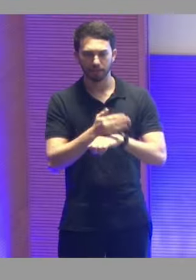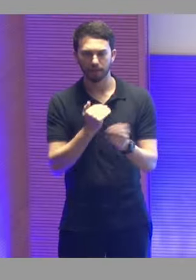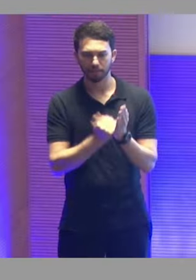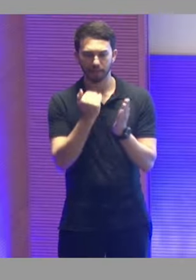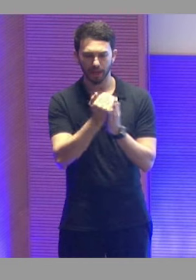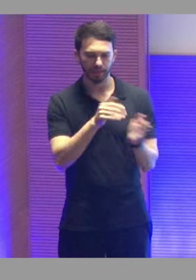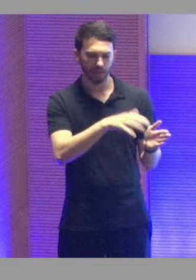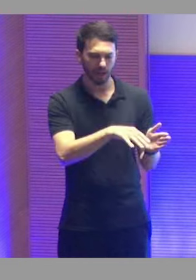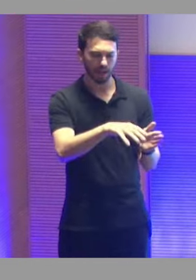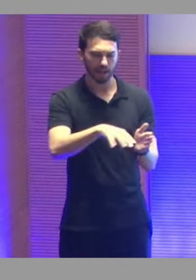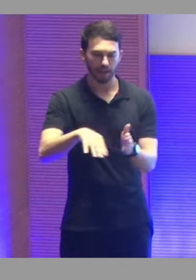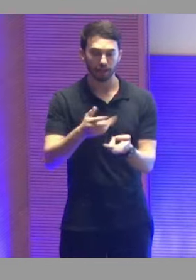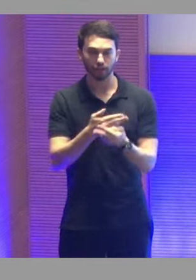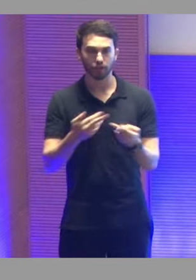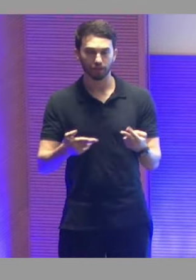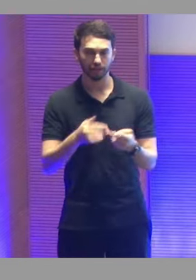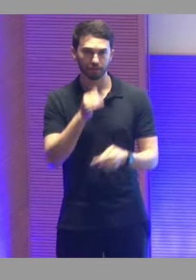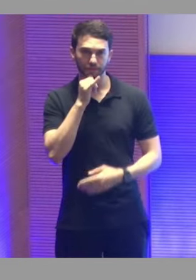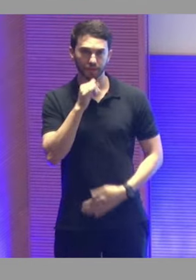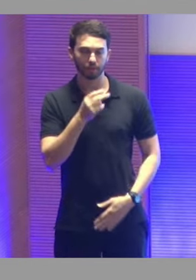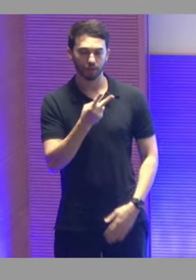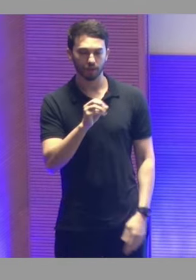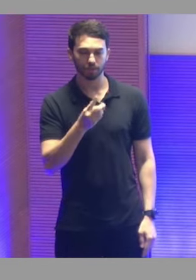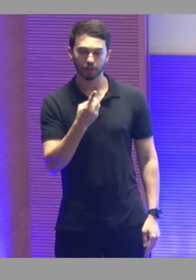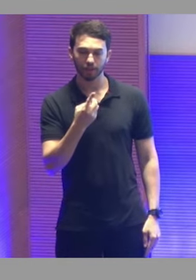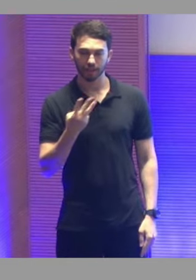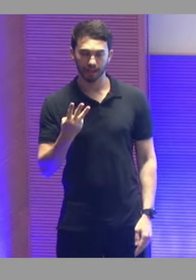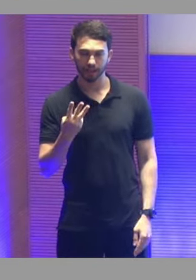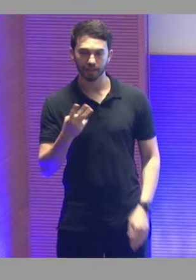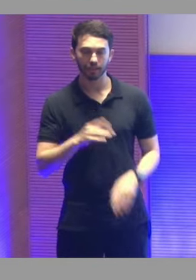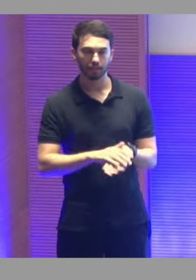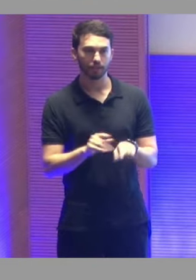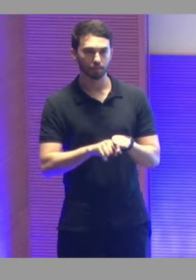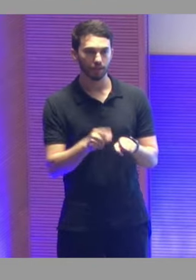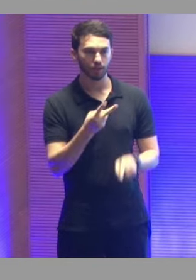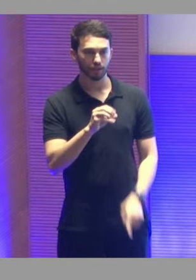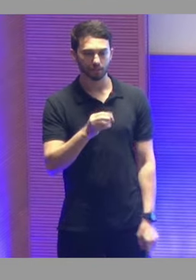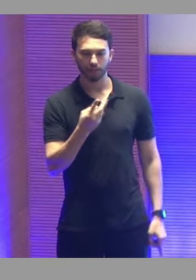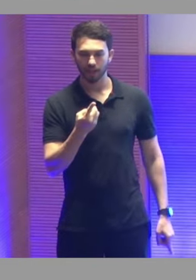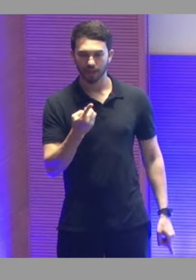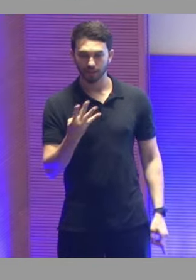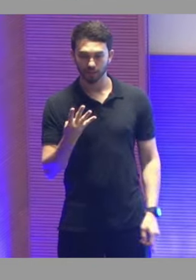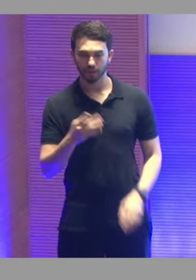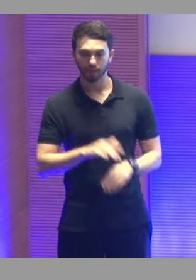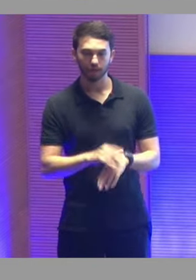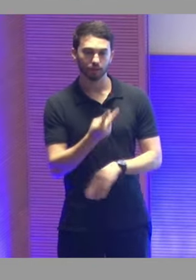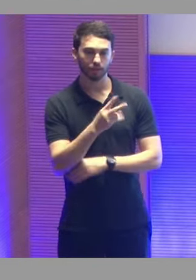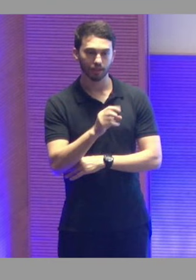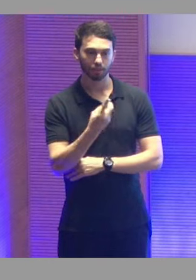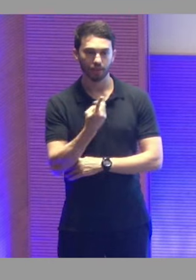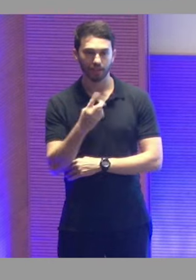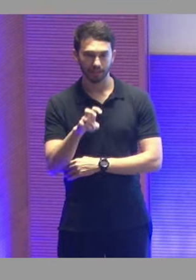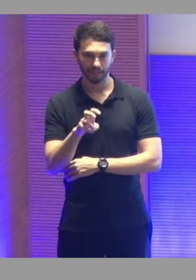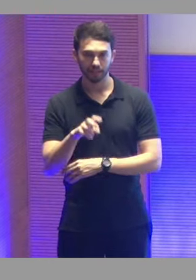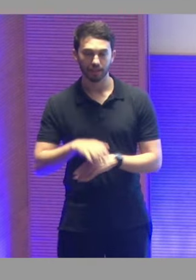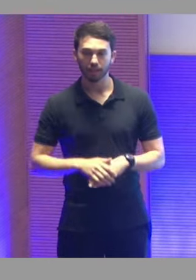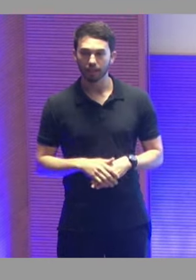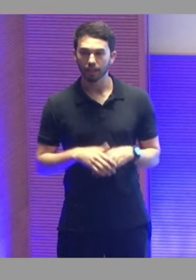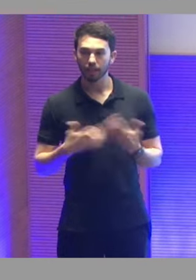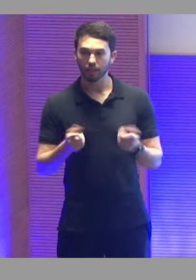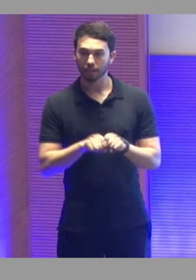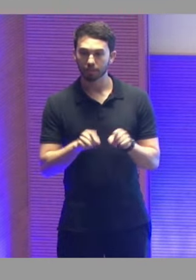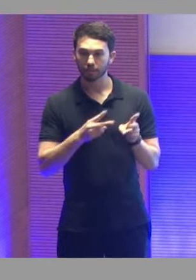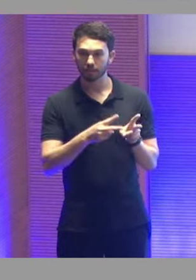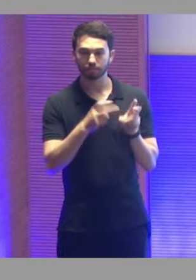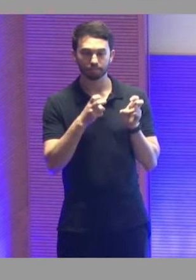então a gente consegue olhar por exemplo o retrato de 2013 2014 2015 e logo mais